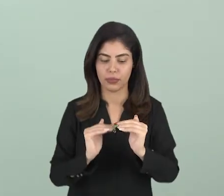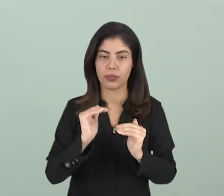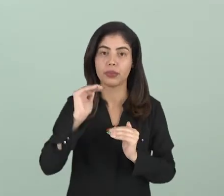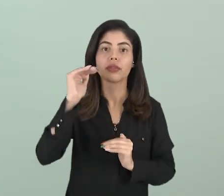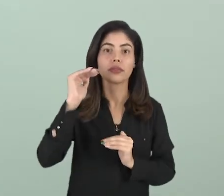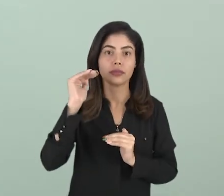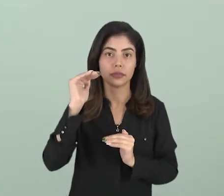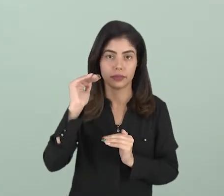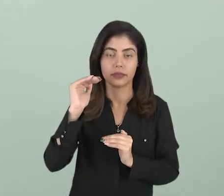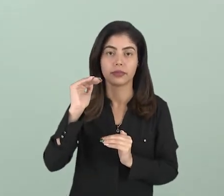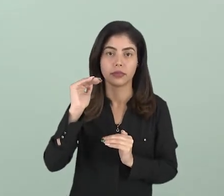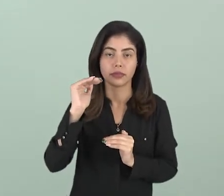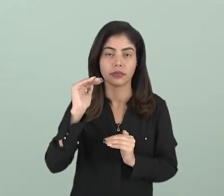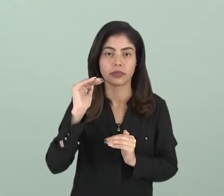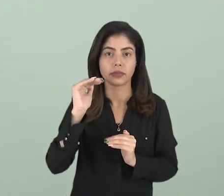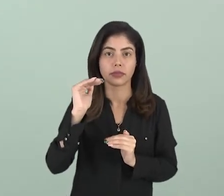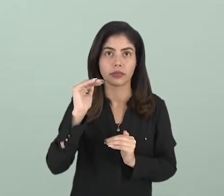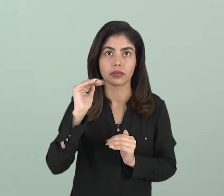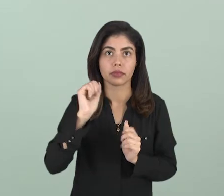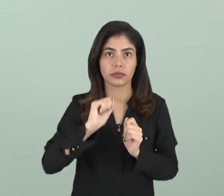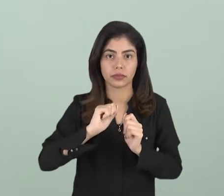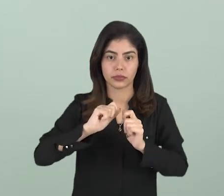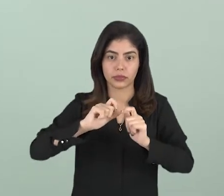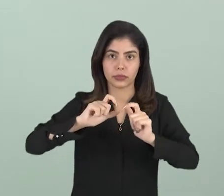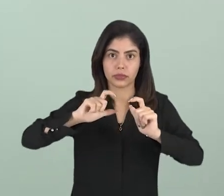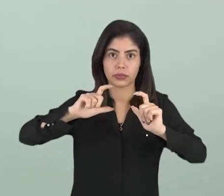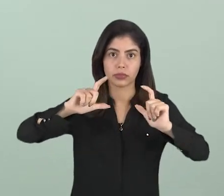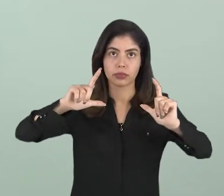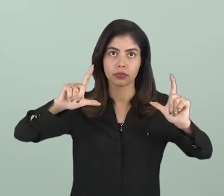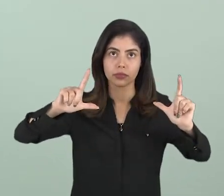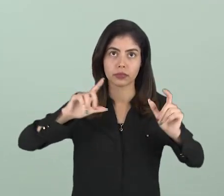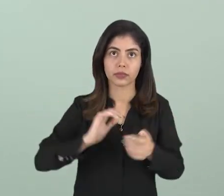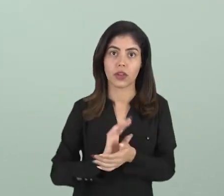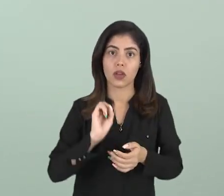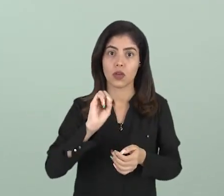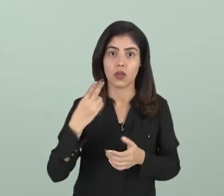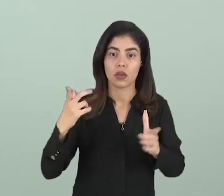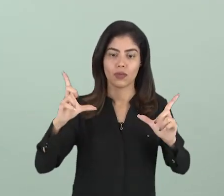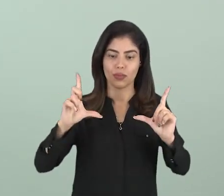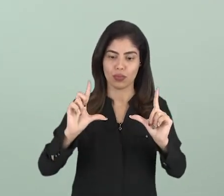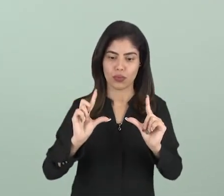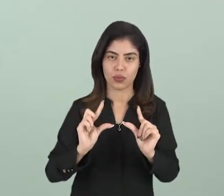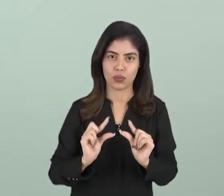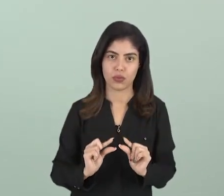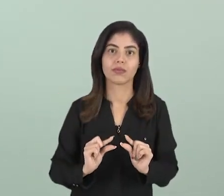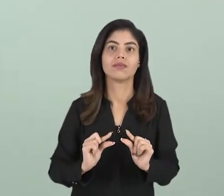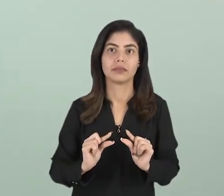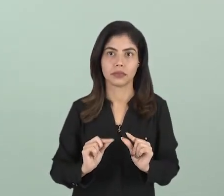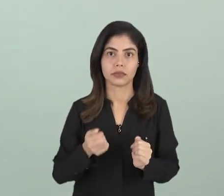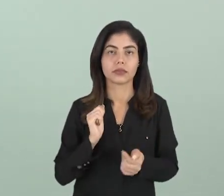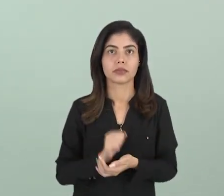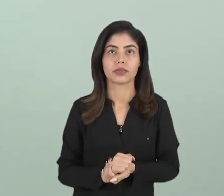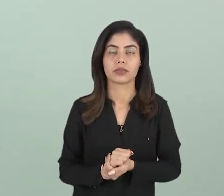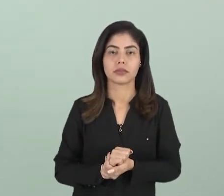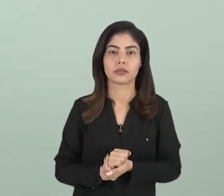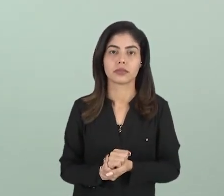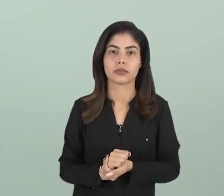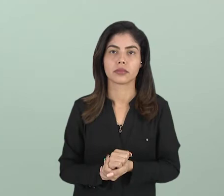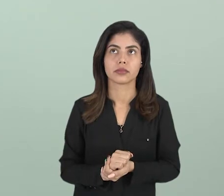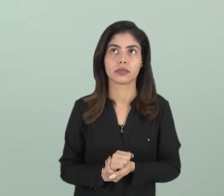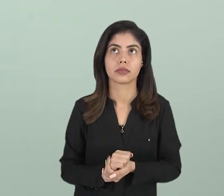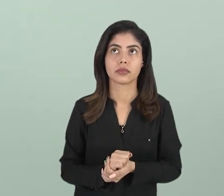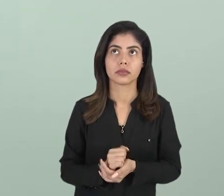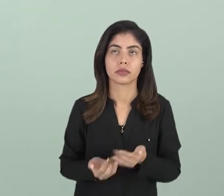elevar, né? Quando ocorre um descompasso disso, a artéria ela pode se comprimir mais ou relaxar mais, o que ocorre